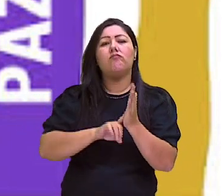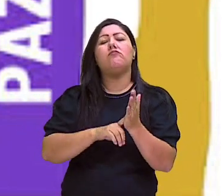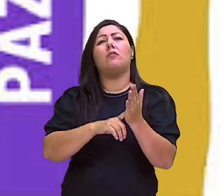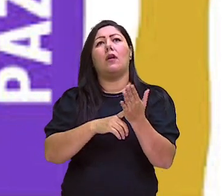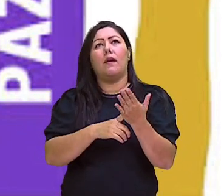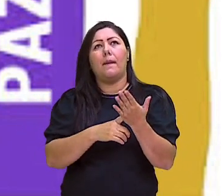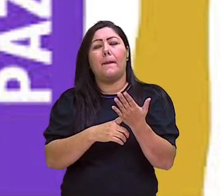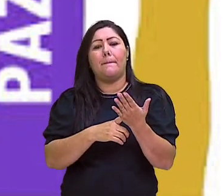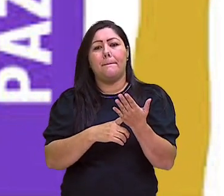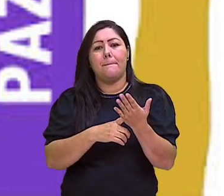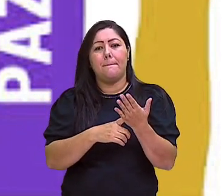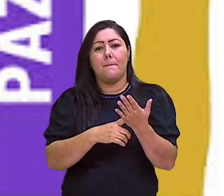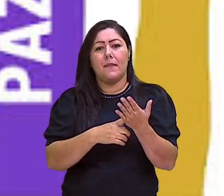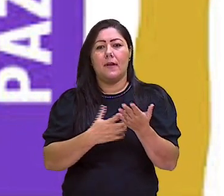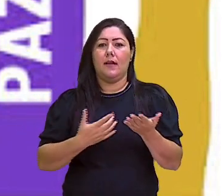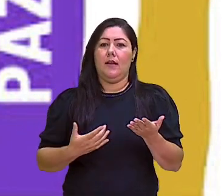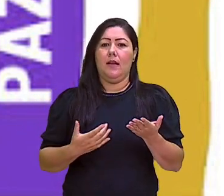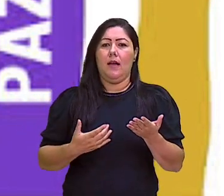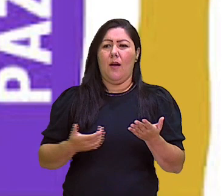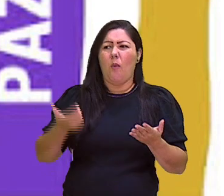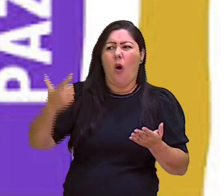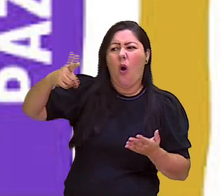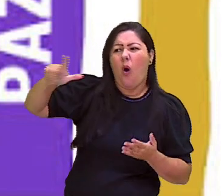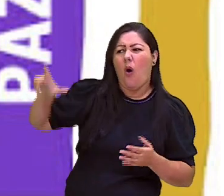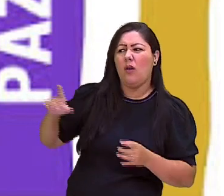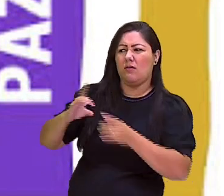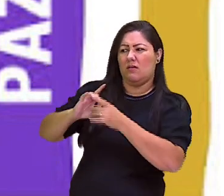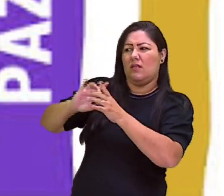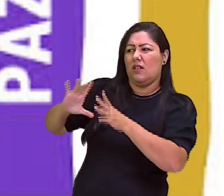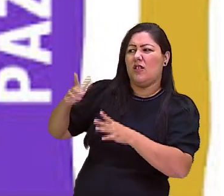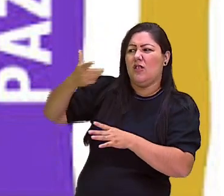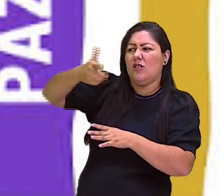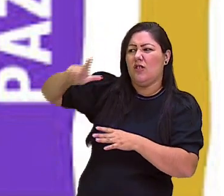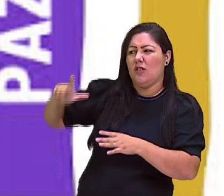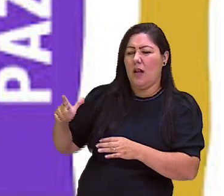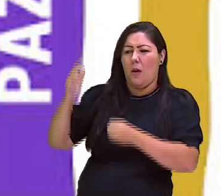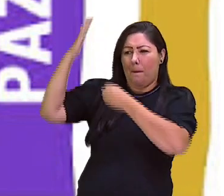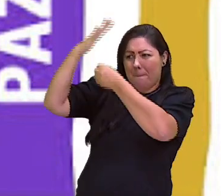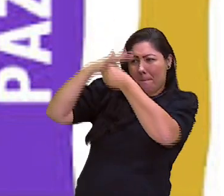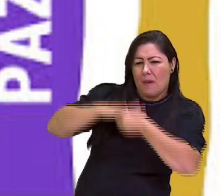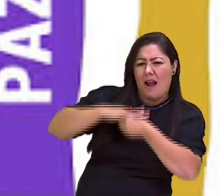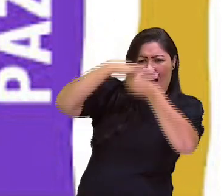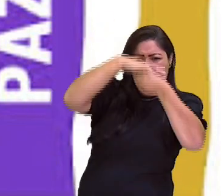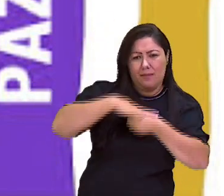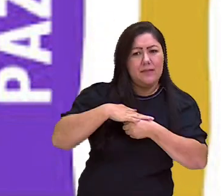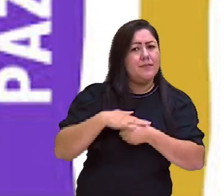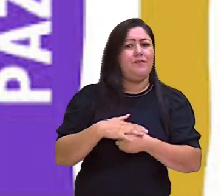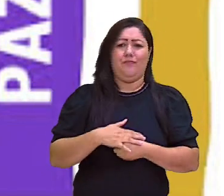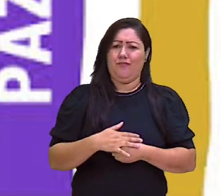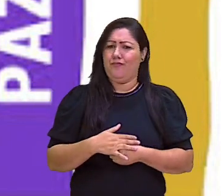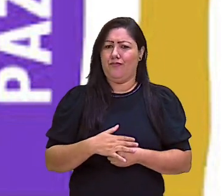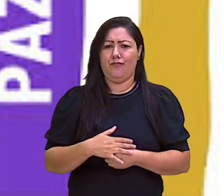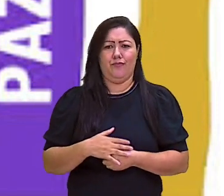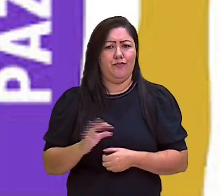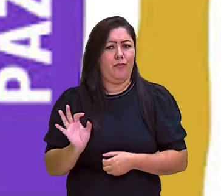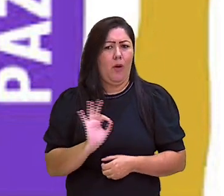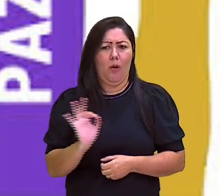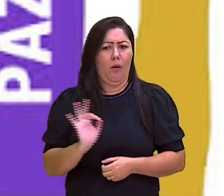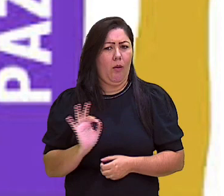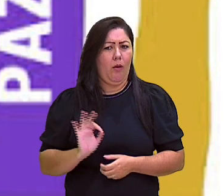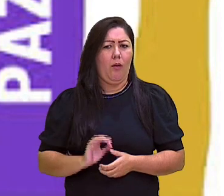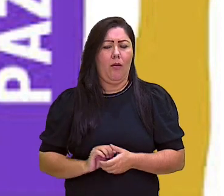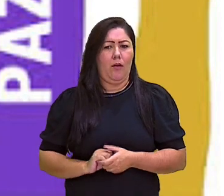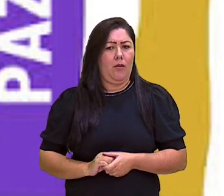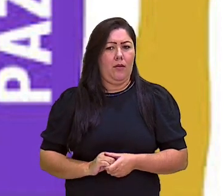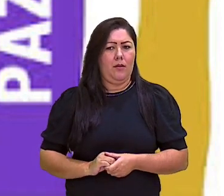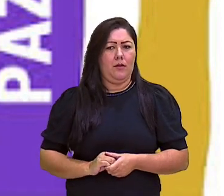não vamos deixar a escravidão tomar conta de nós. E qualquer